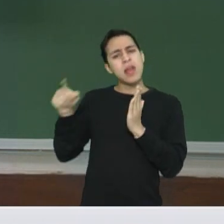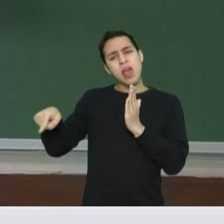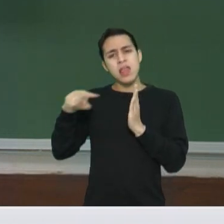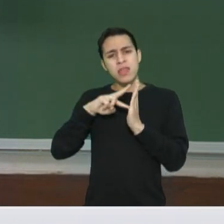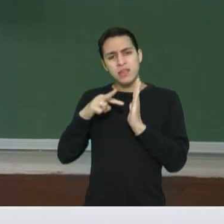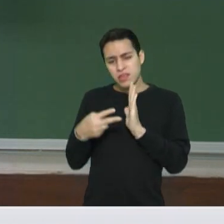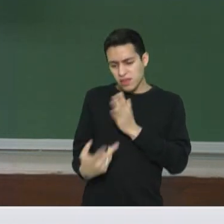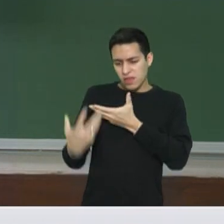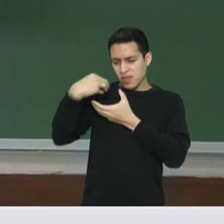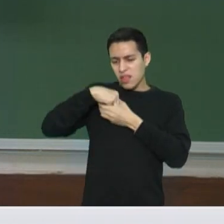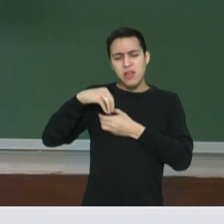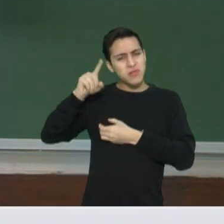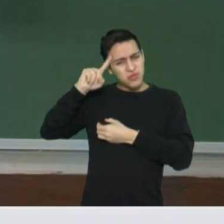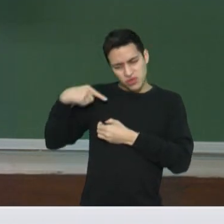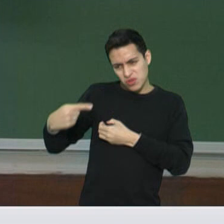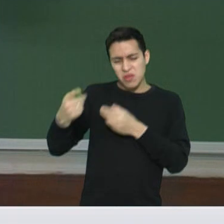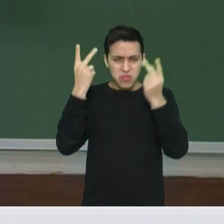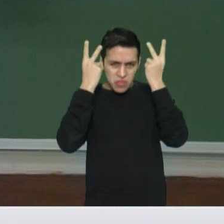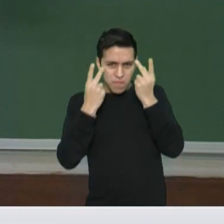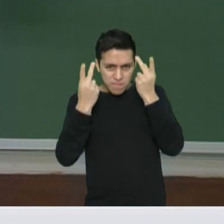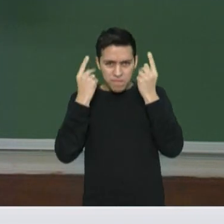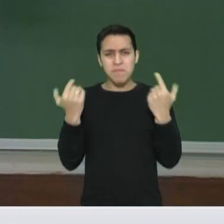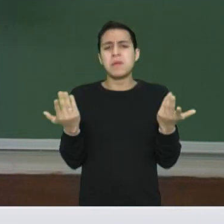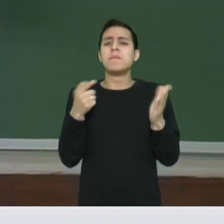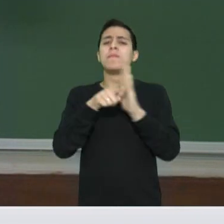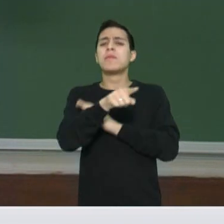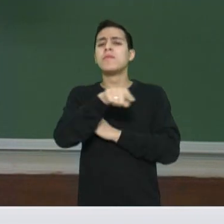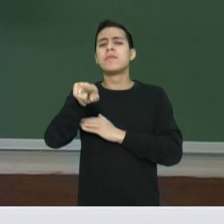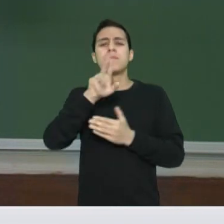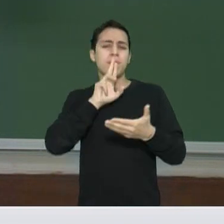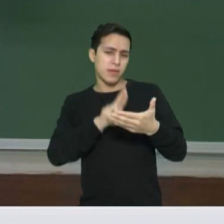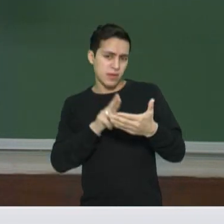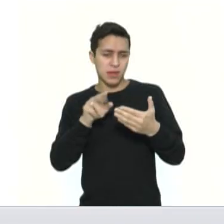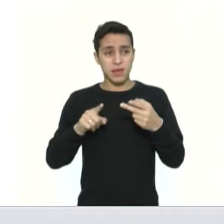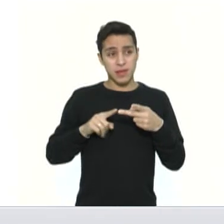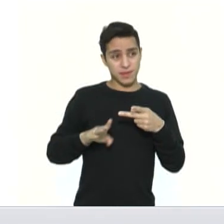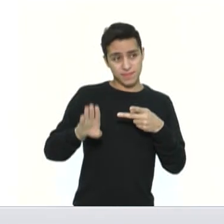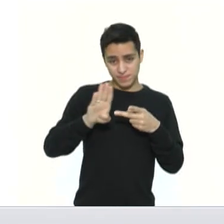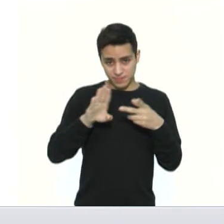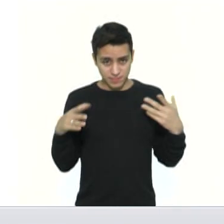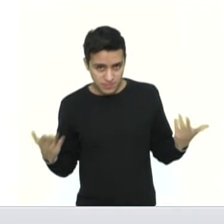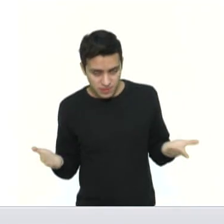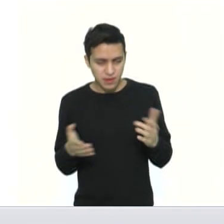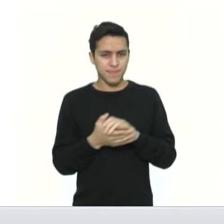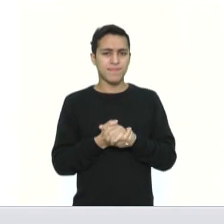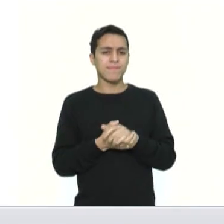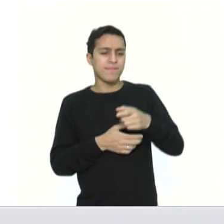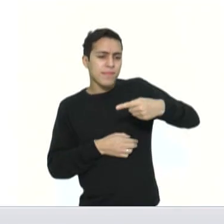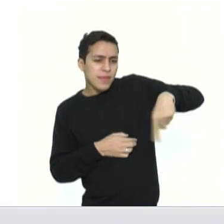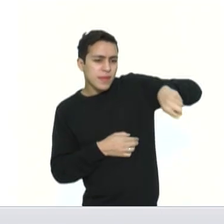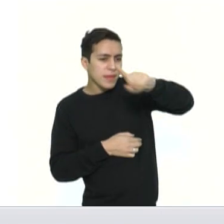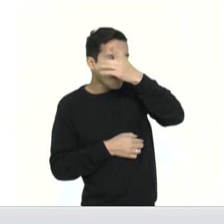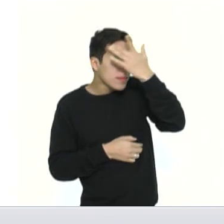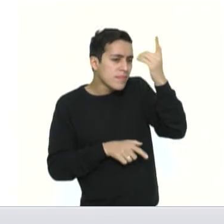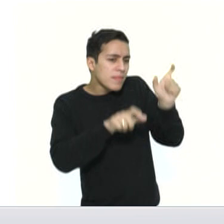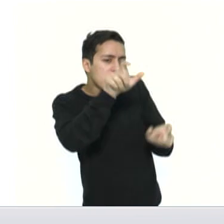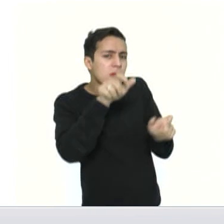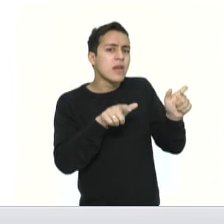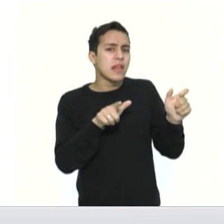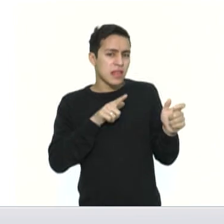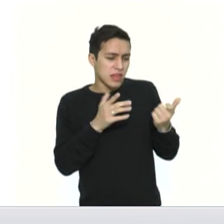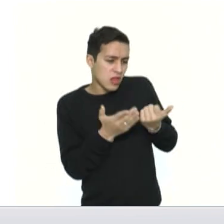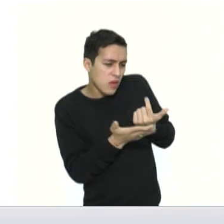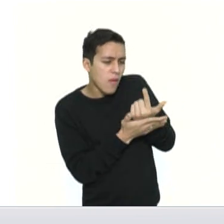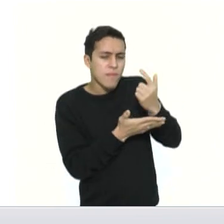do nosso dia a dia. Pergunta então A para você responder e B. As pessoas que têm cartão de crédito ou compram